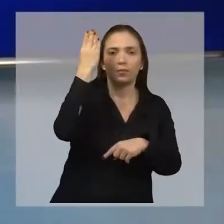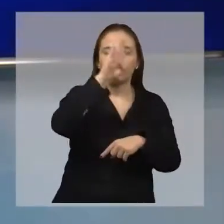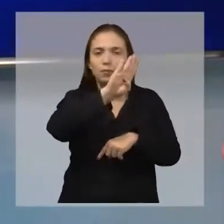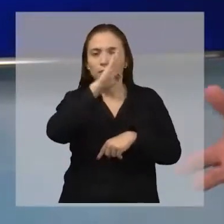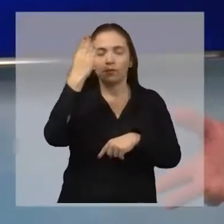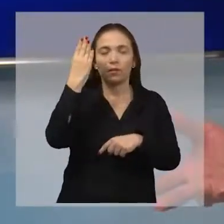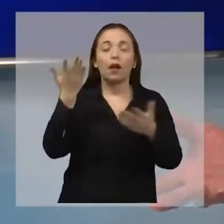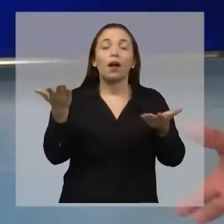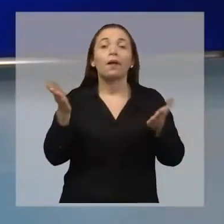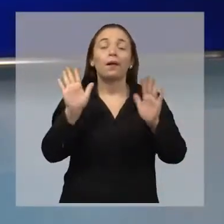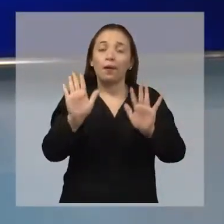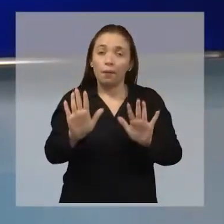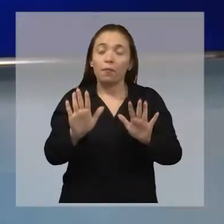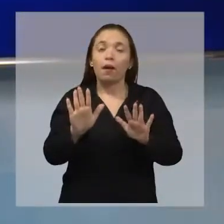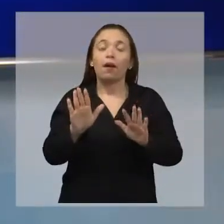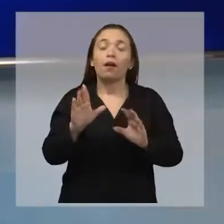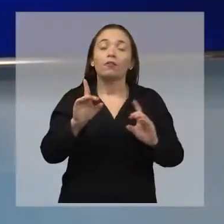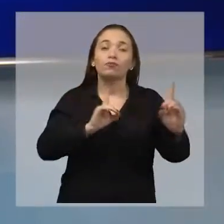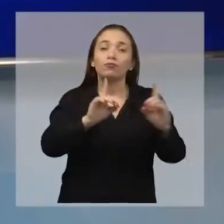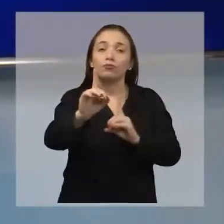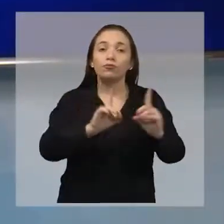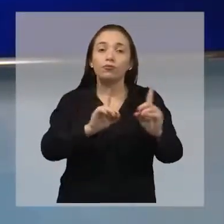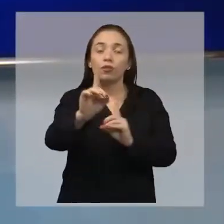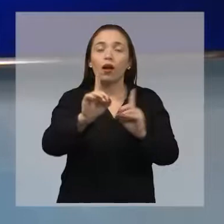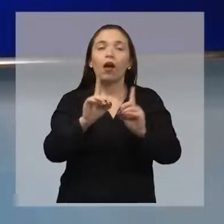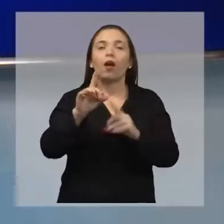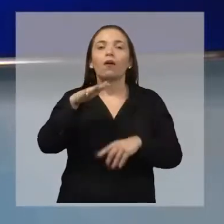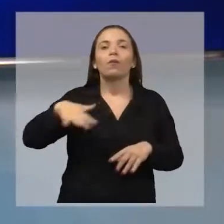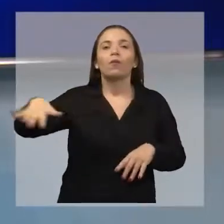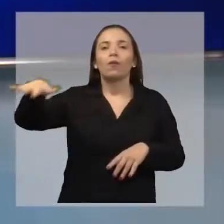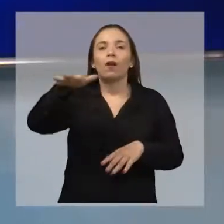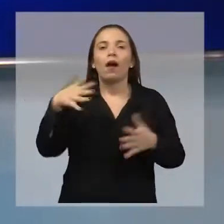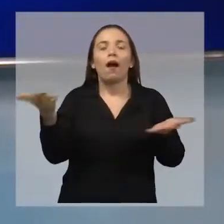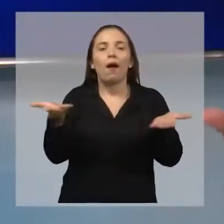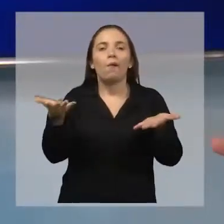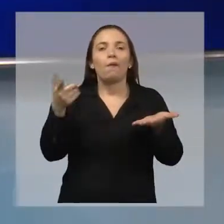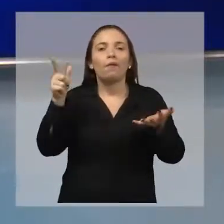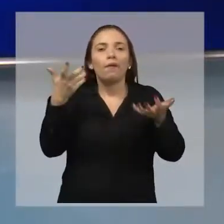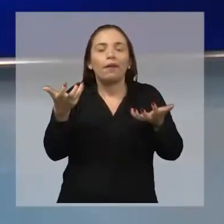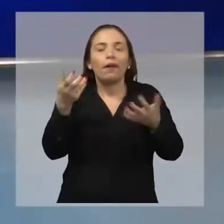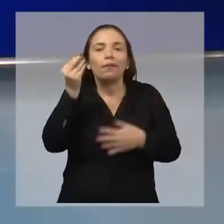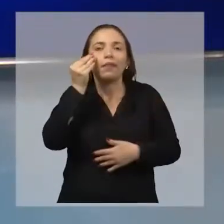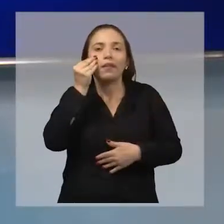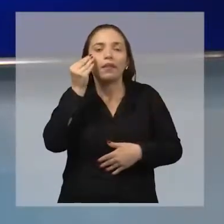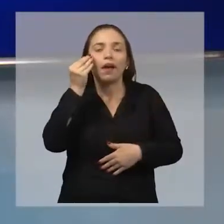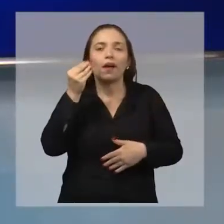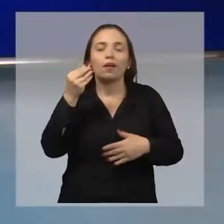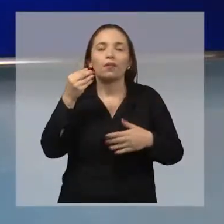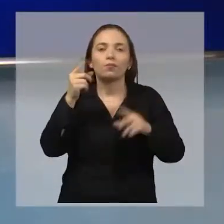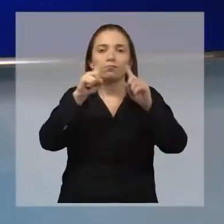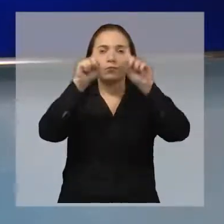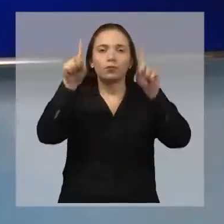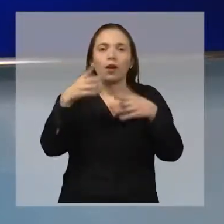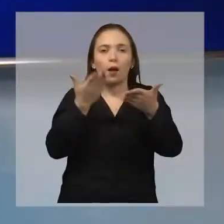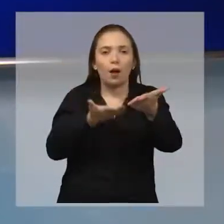disseram a ele: não, presidente, o senhor tem que dialogar, o senhor tem que conversar, porque a reforma da Previdência, a reforma da tributária,